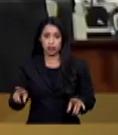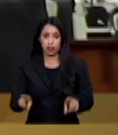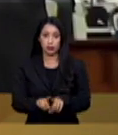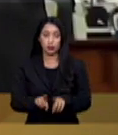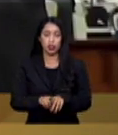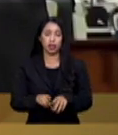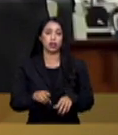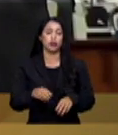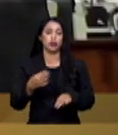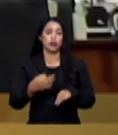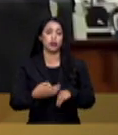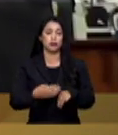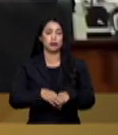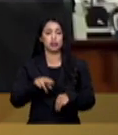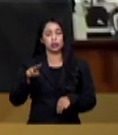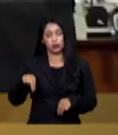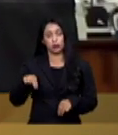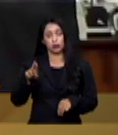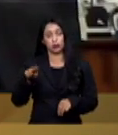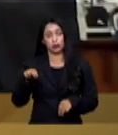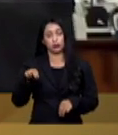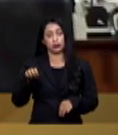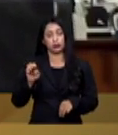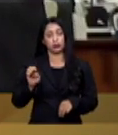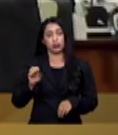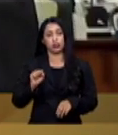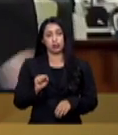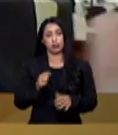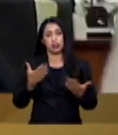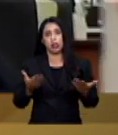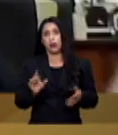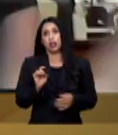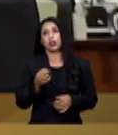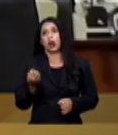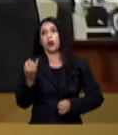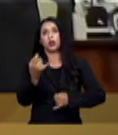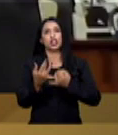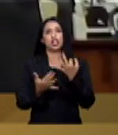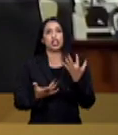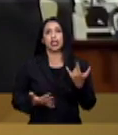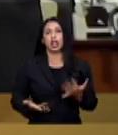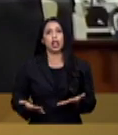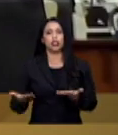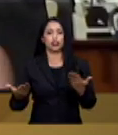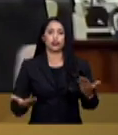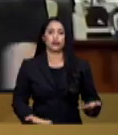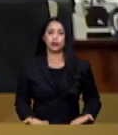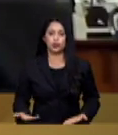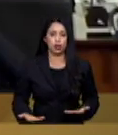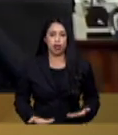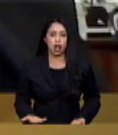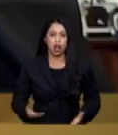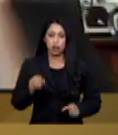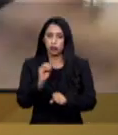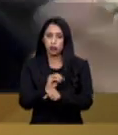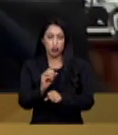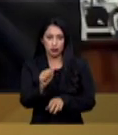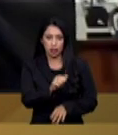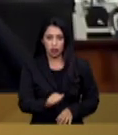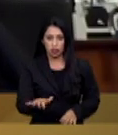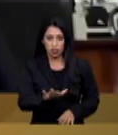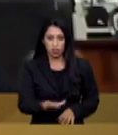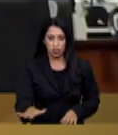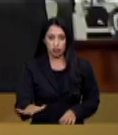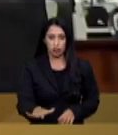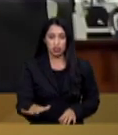pelo ministro Nunes Marques. Não se trata apenas de um número de agentes socioeducativos. Nós estamos falando de